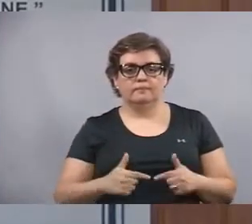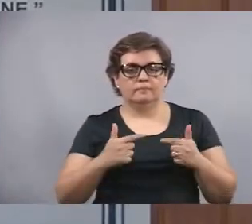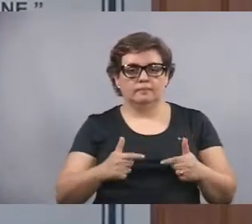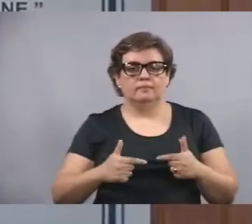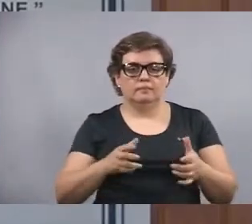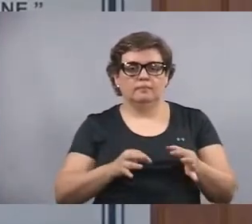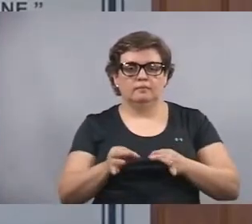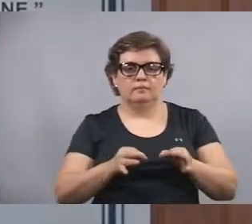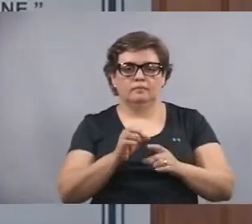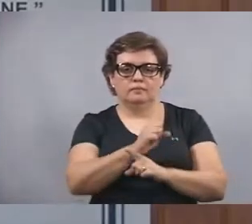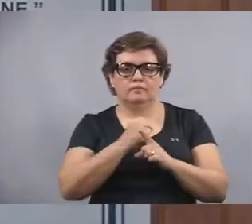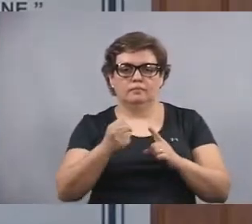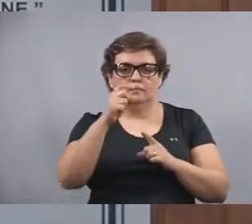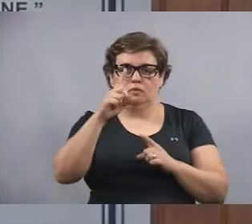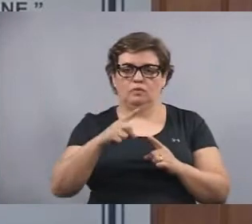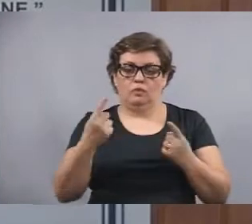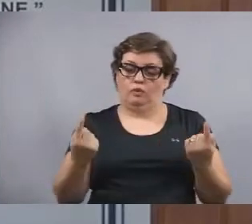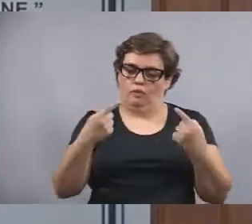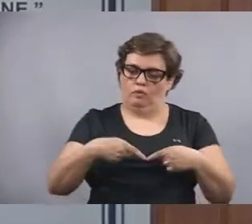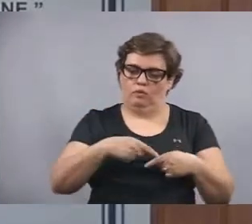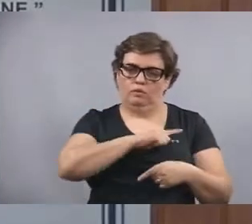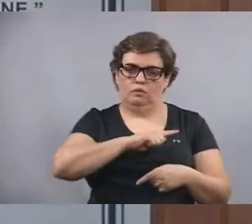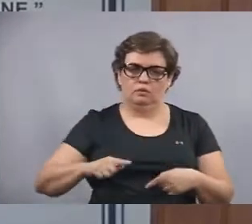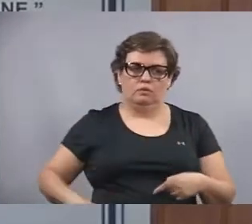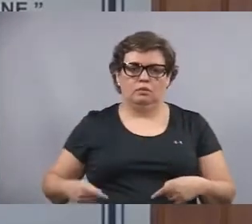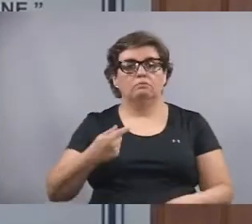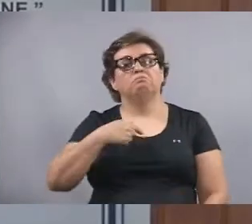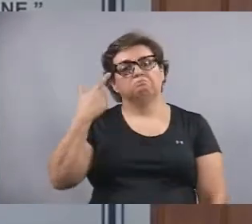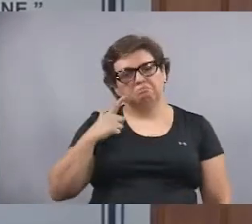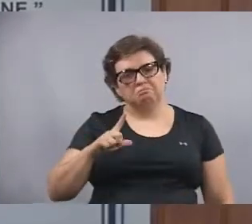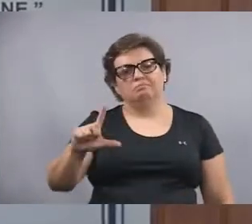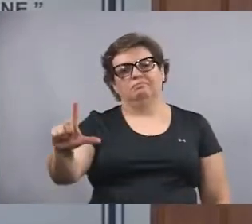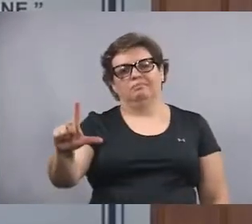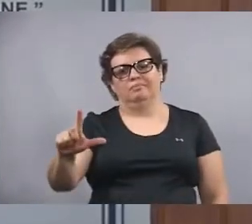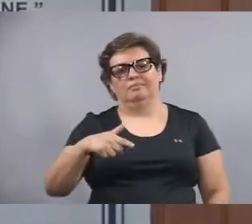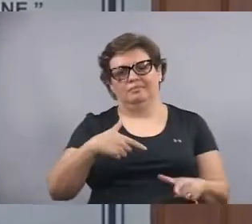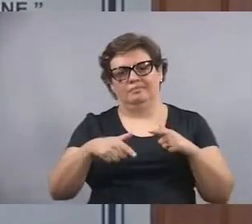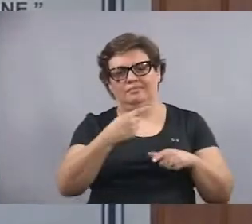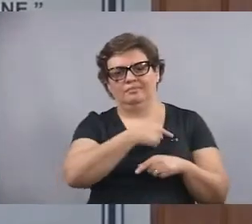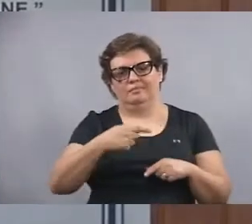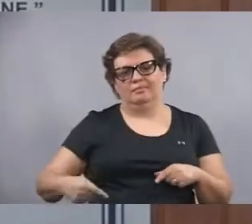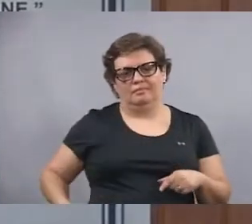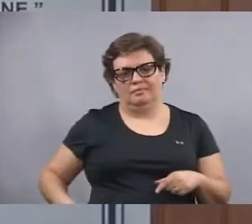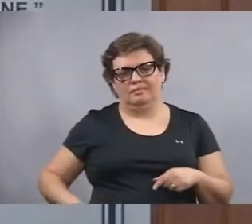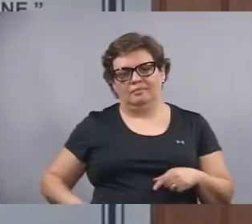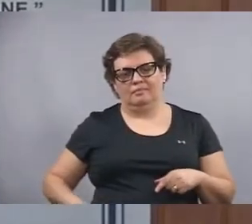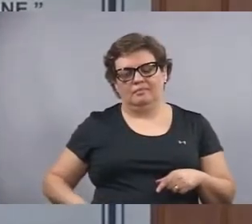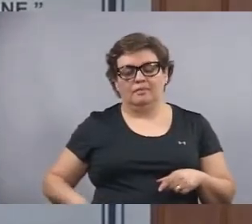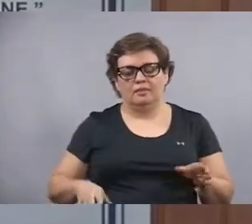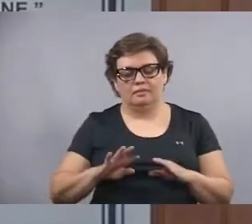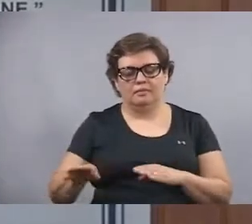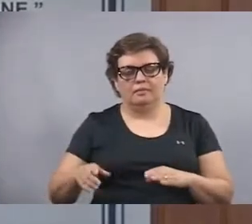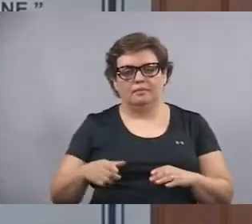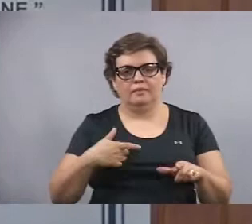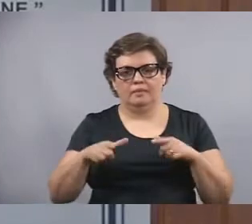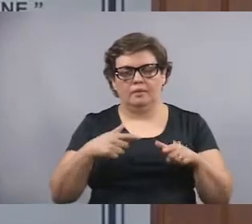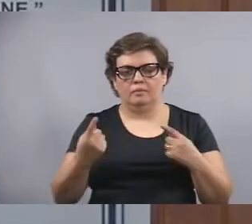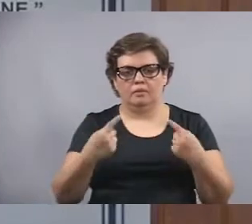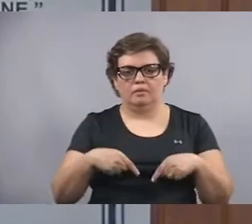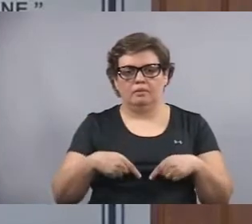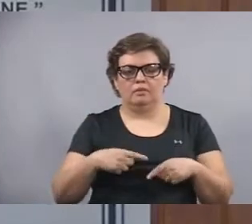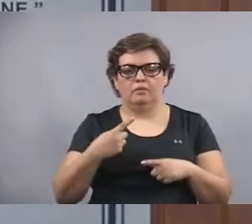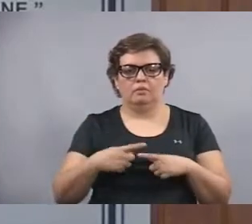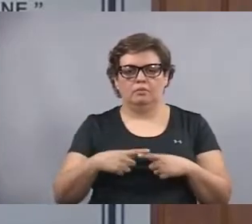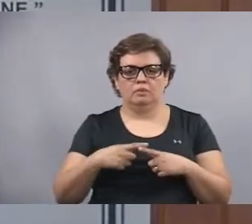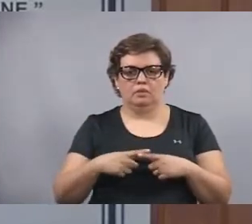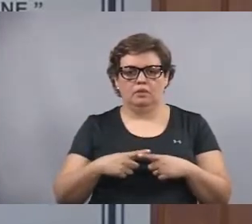defender os projetos sociais, se for trabalhar contra o governo, eu vou continuar trabalhando contra, porque eu acho que o papel dessa casa, dos vereadores,